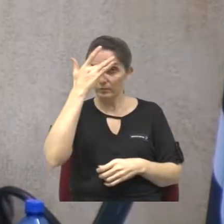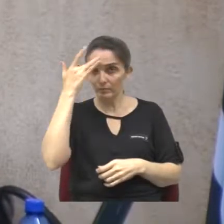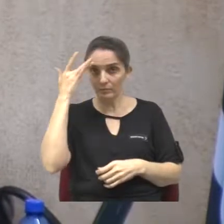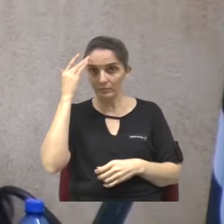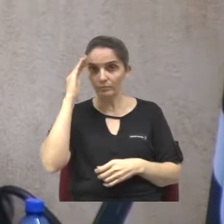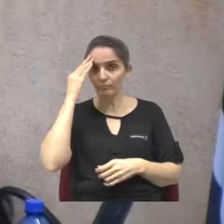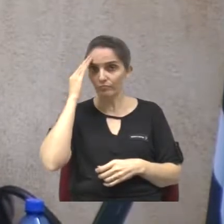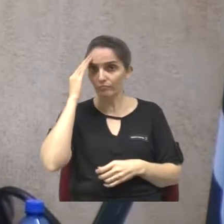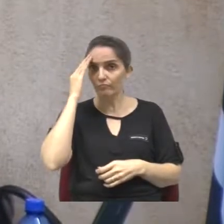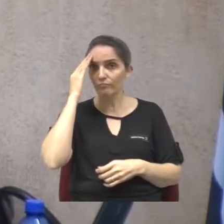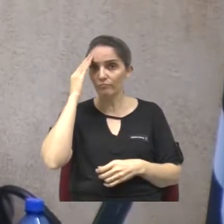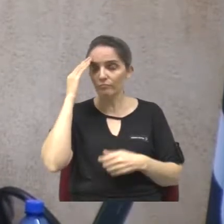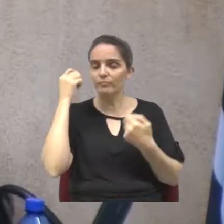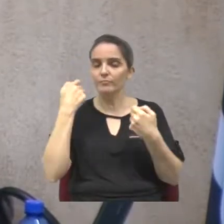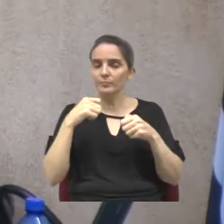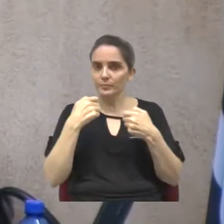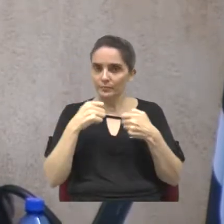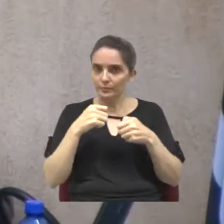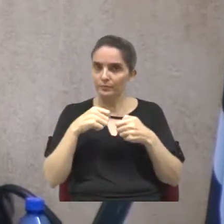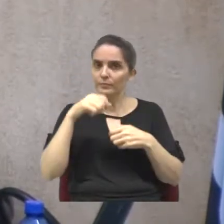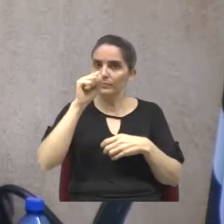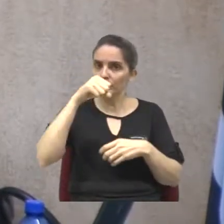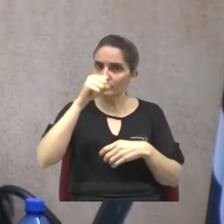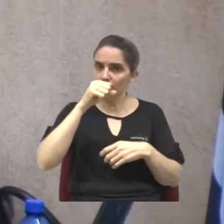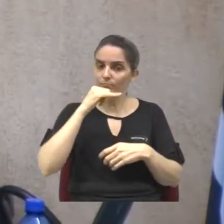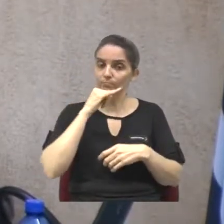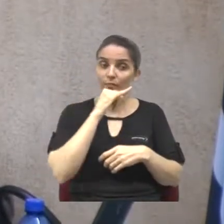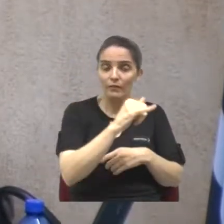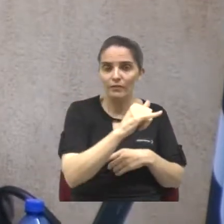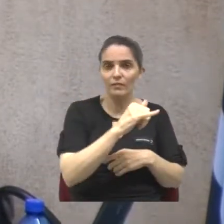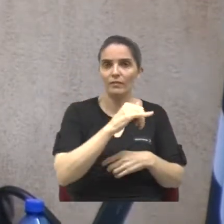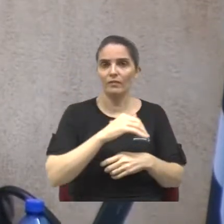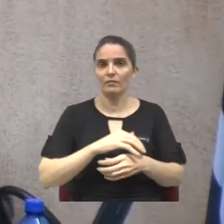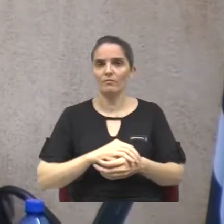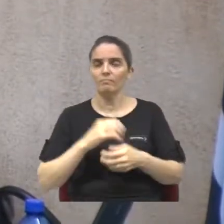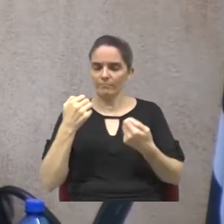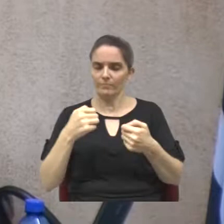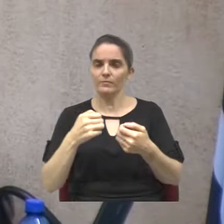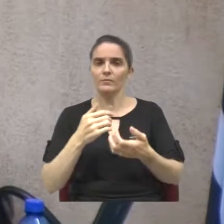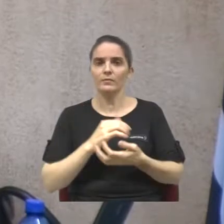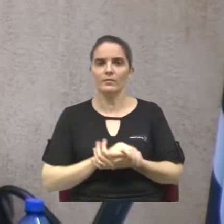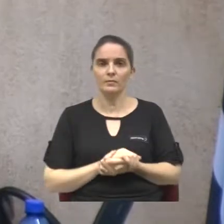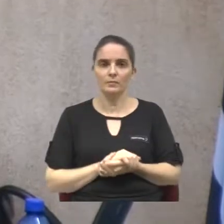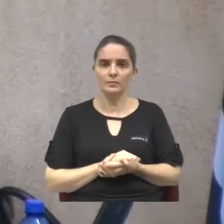entendam que é preciso realmente denunciar.